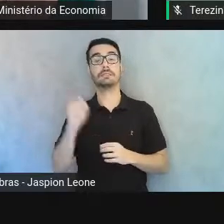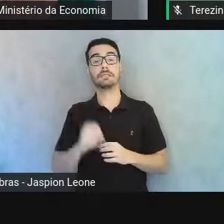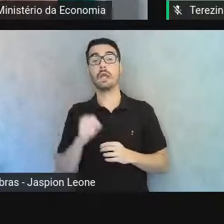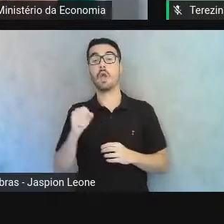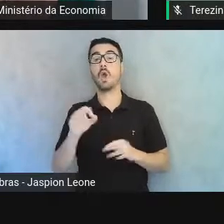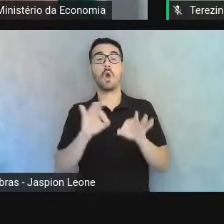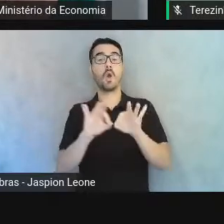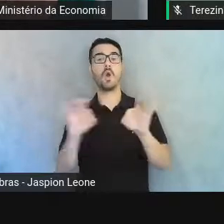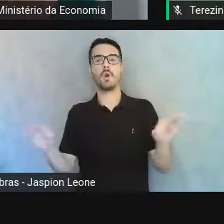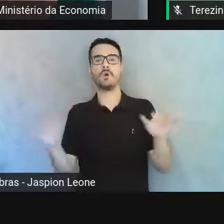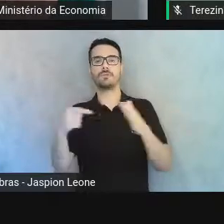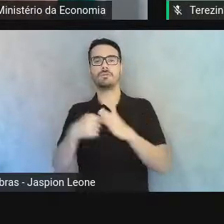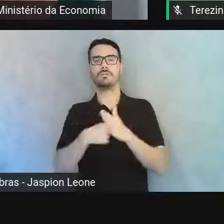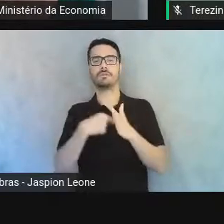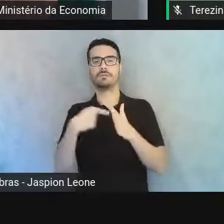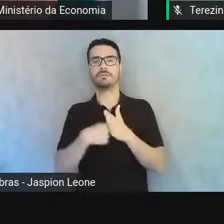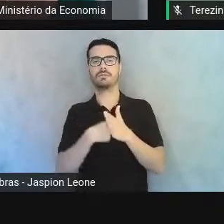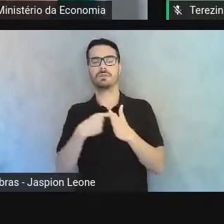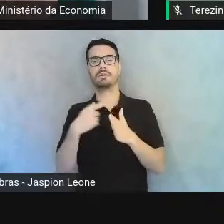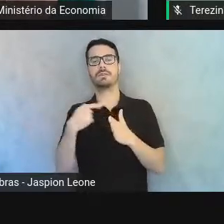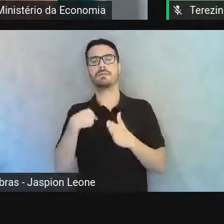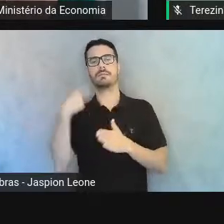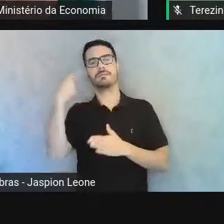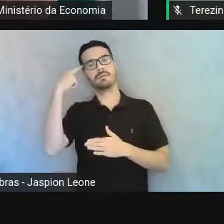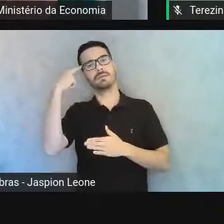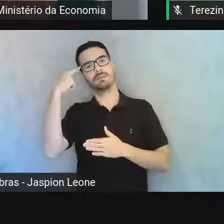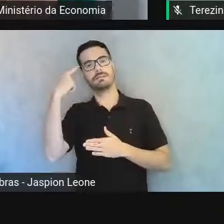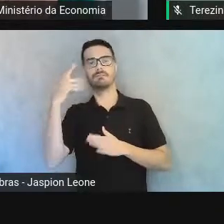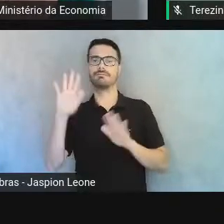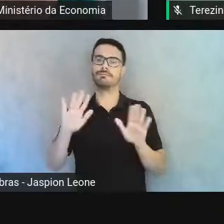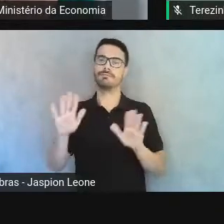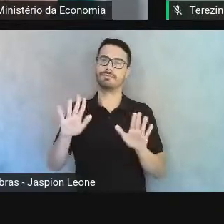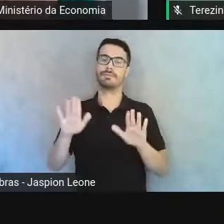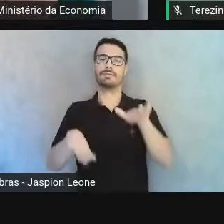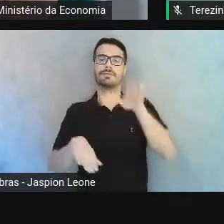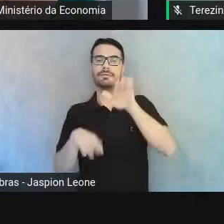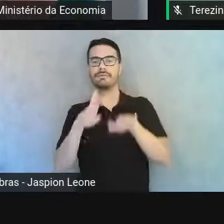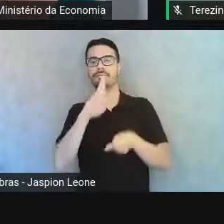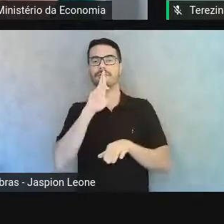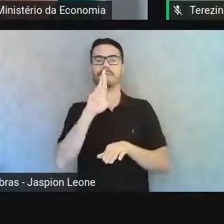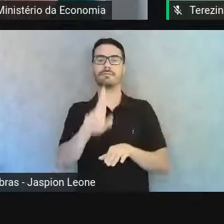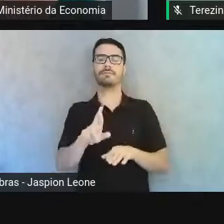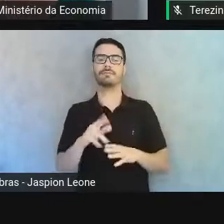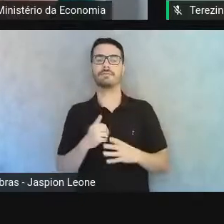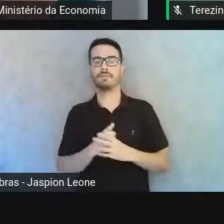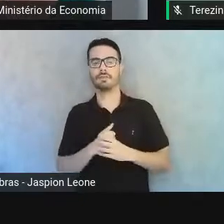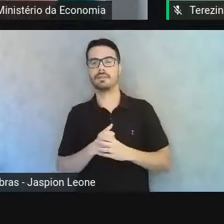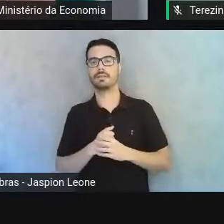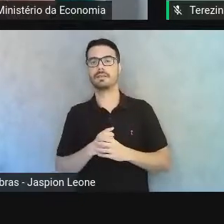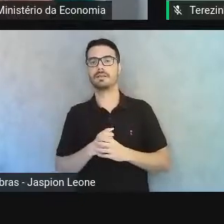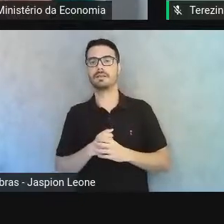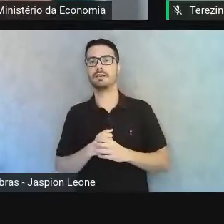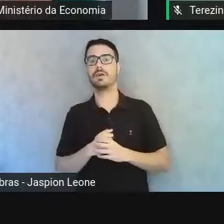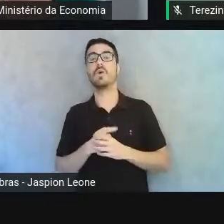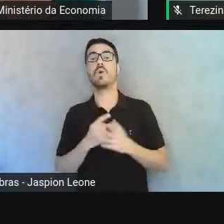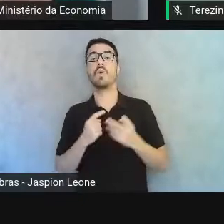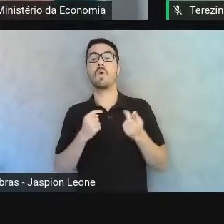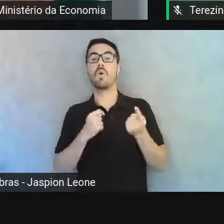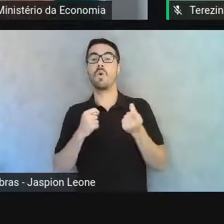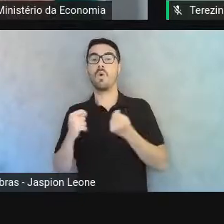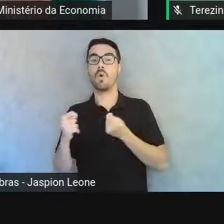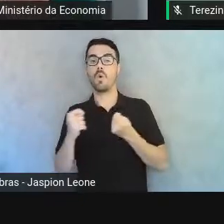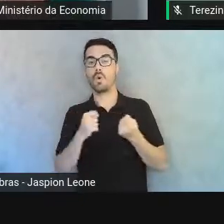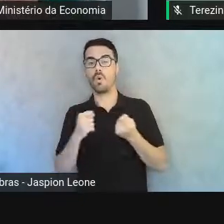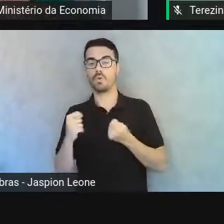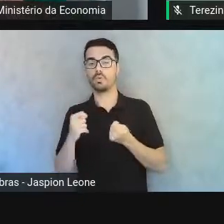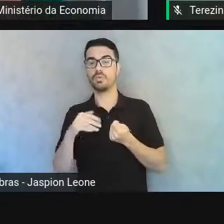Sim, ótima pergunta. Eu acho que dá para arriscar uma resposta, né? Talvez o